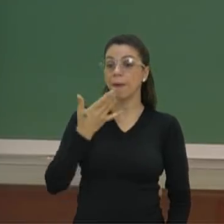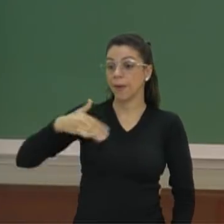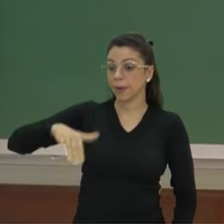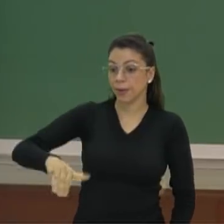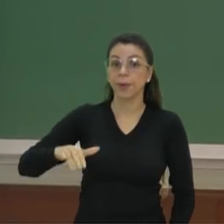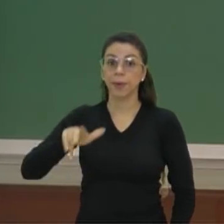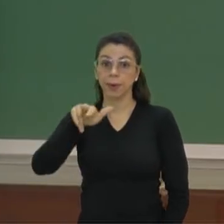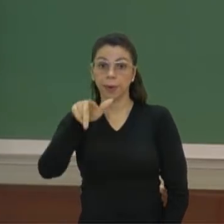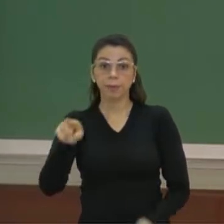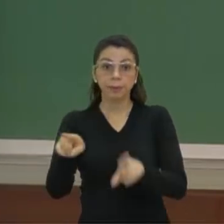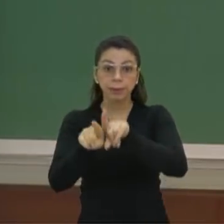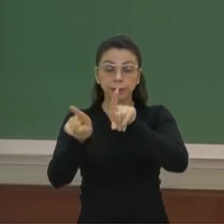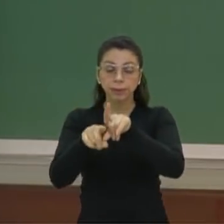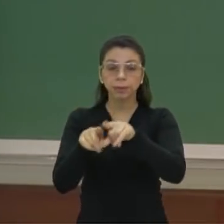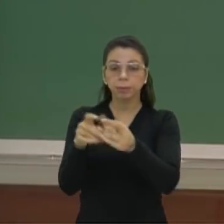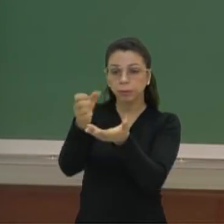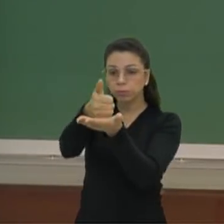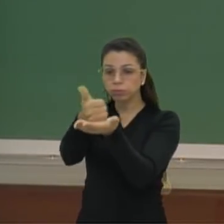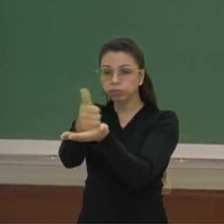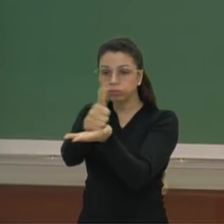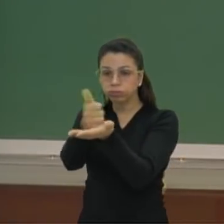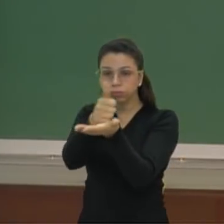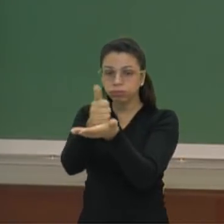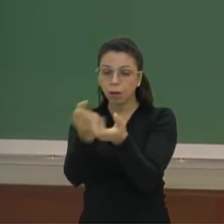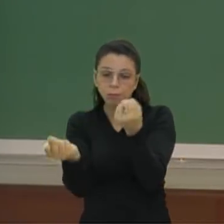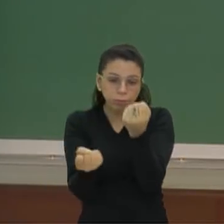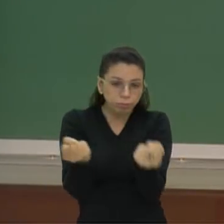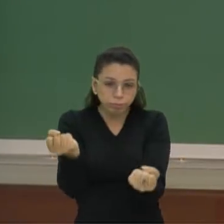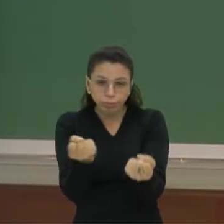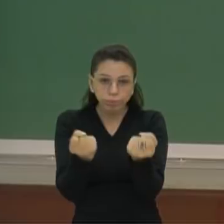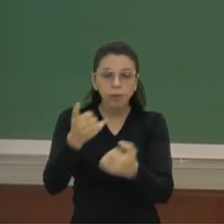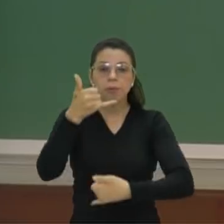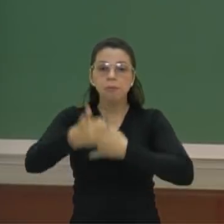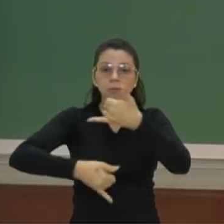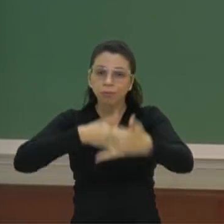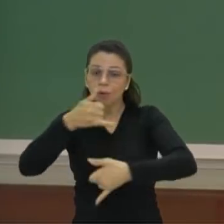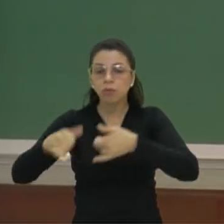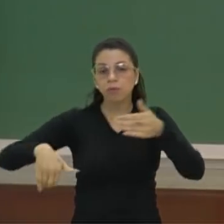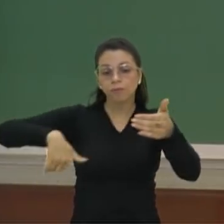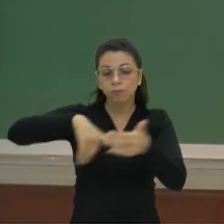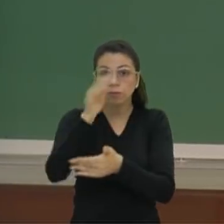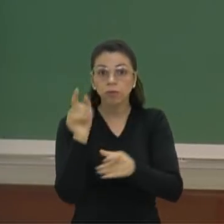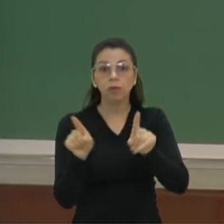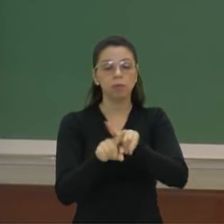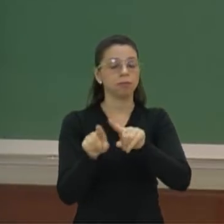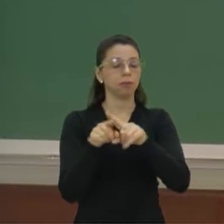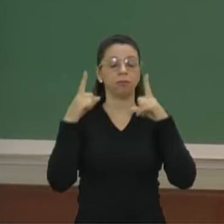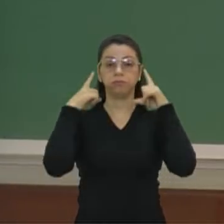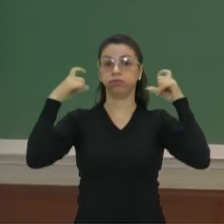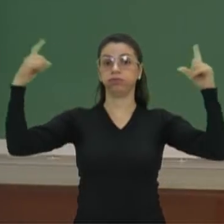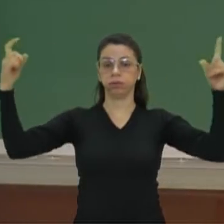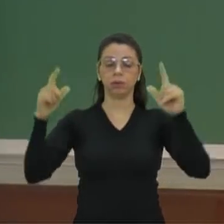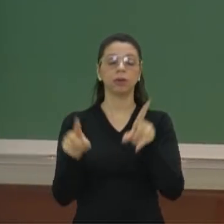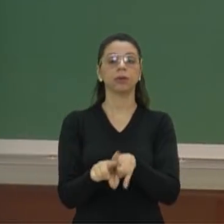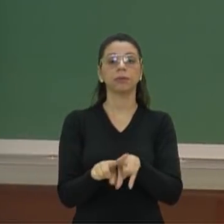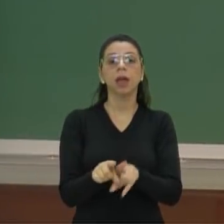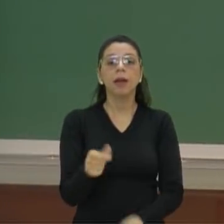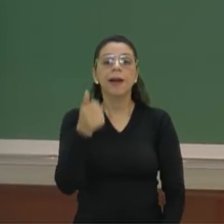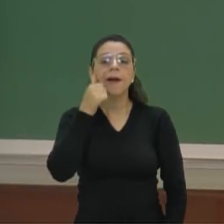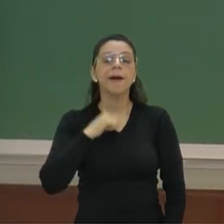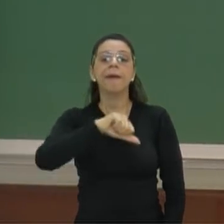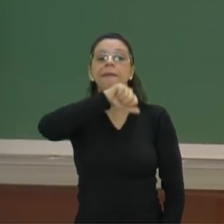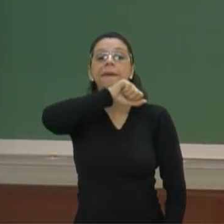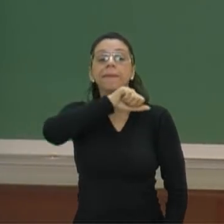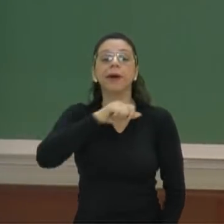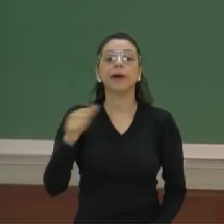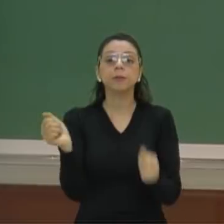videogame e joga lá os joguinhos de corrida ou de futebol super alto. A mãe está lá na cozinha